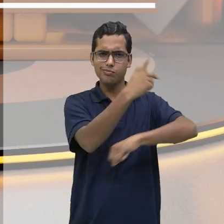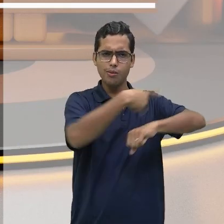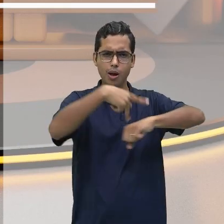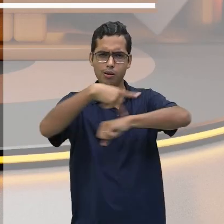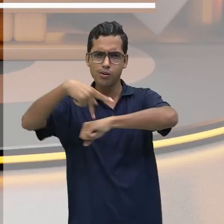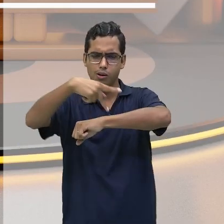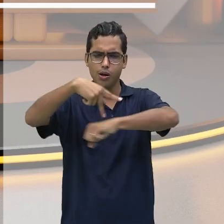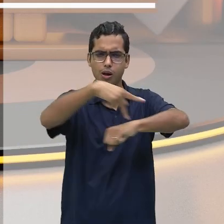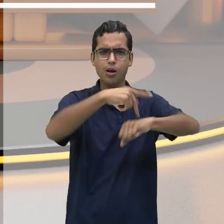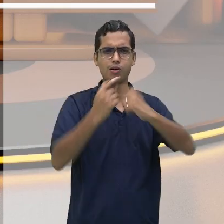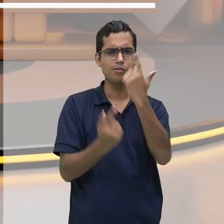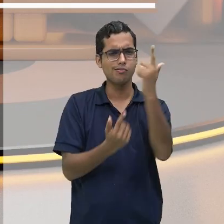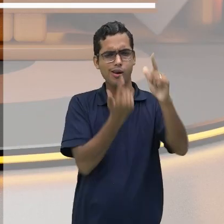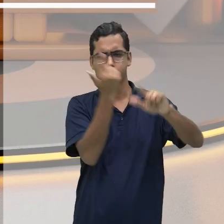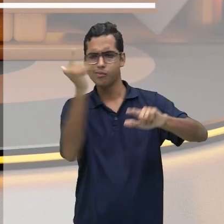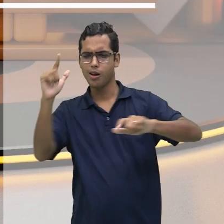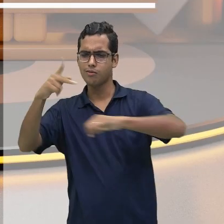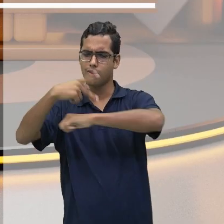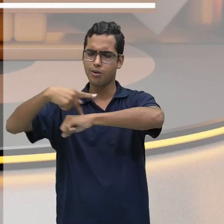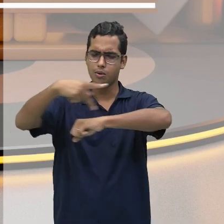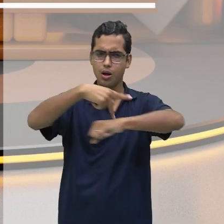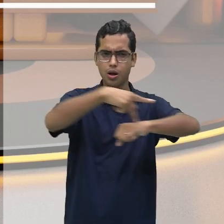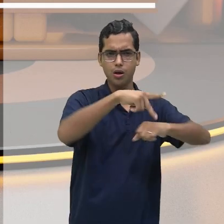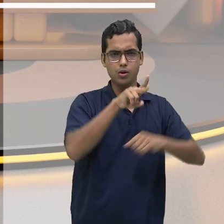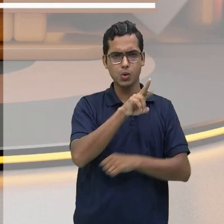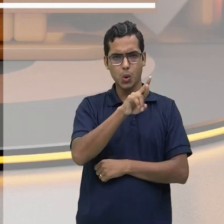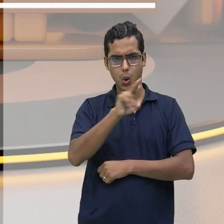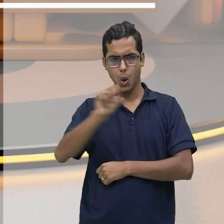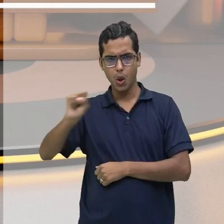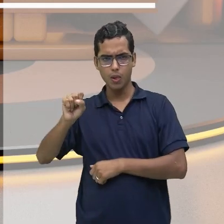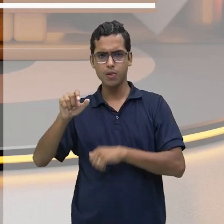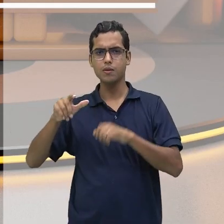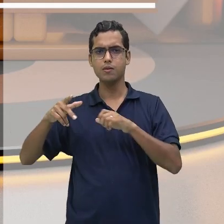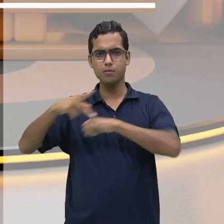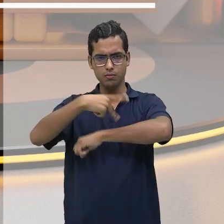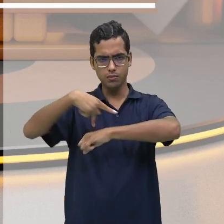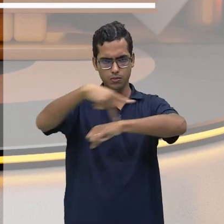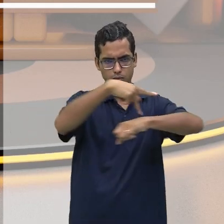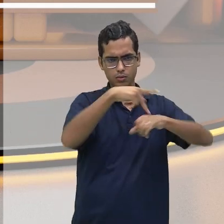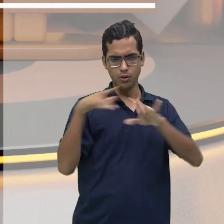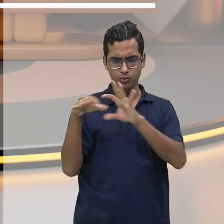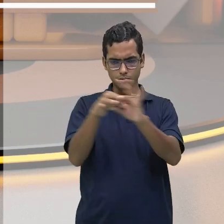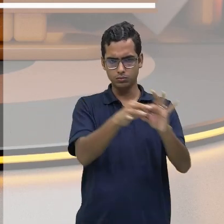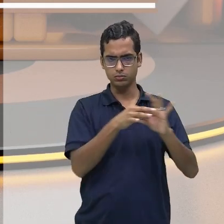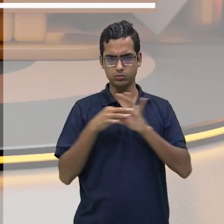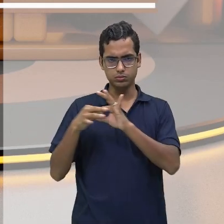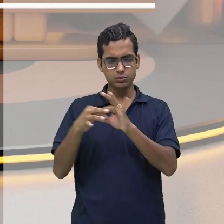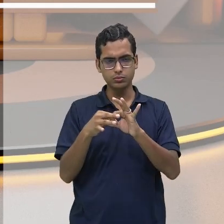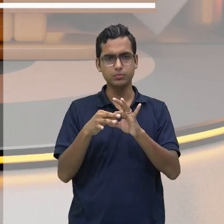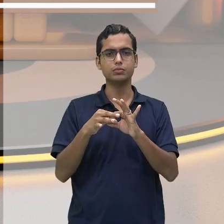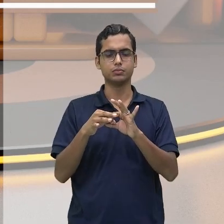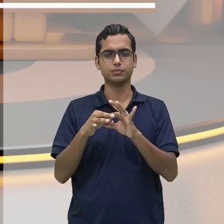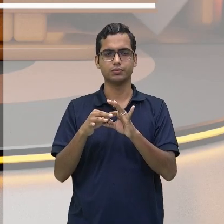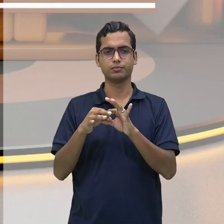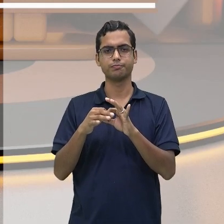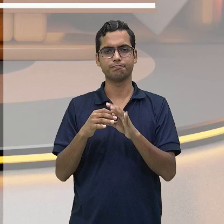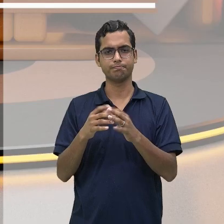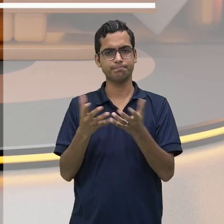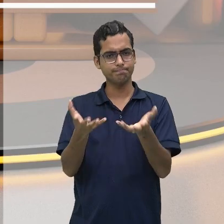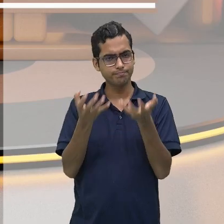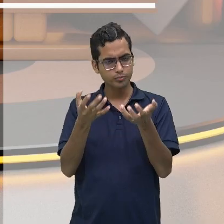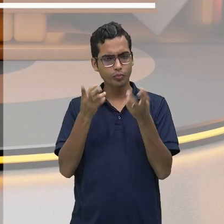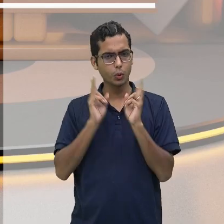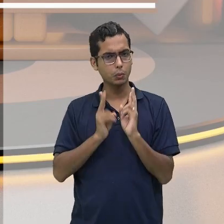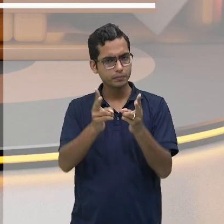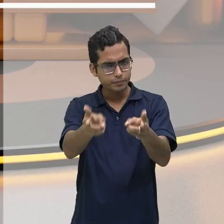Fria, os países que integravam a União Soviética viam uma necessidade de ainda continuar, né,